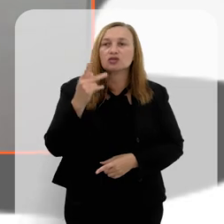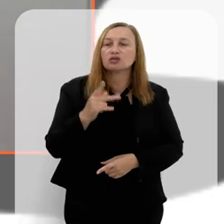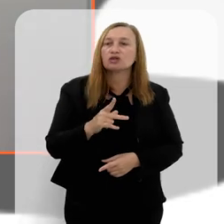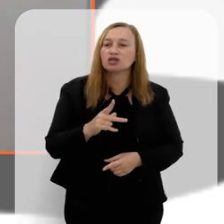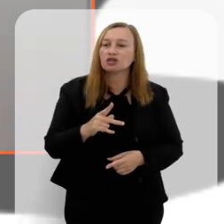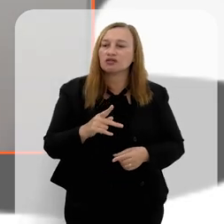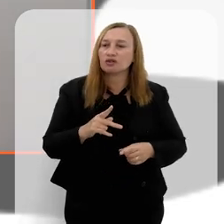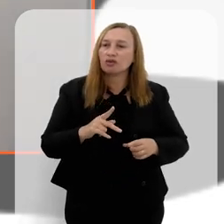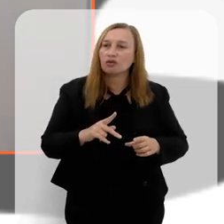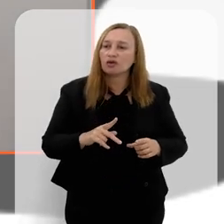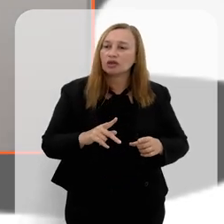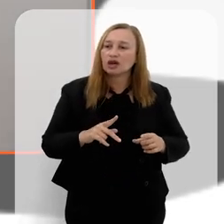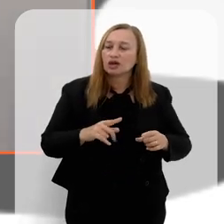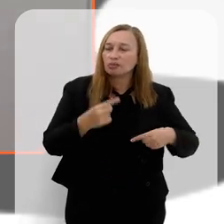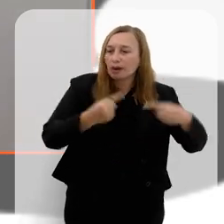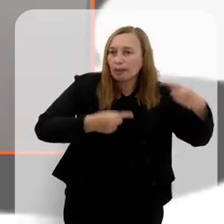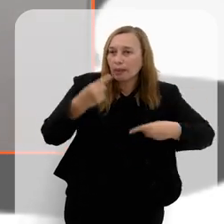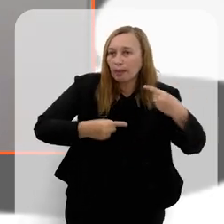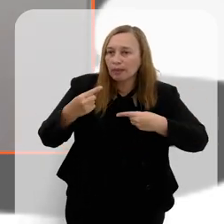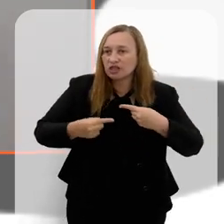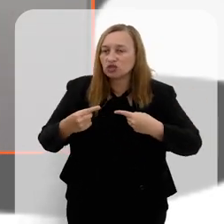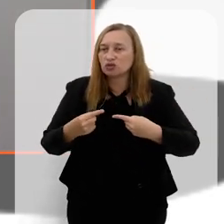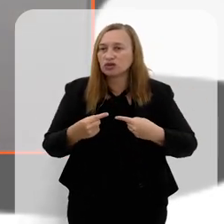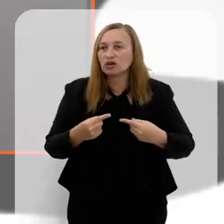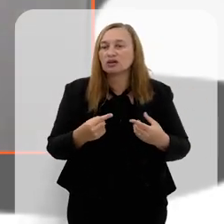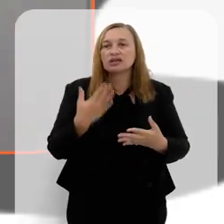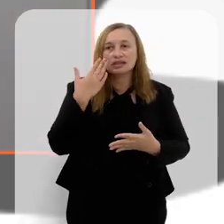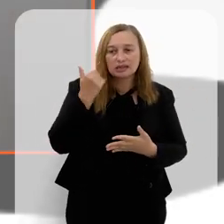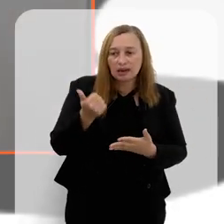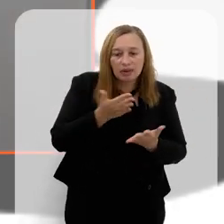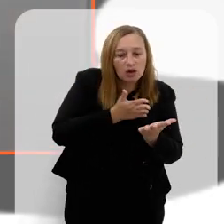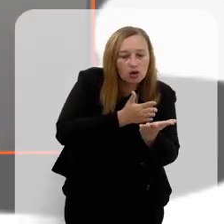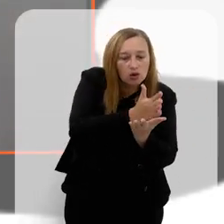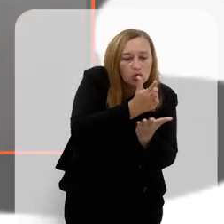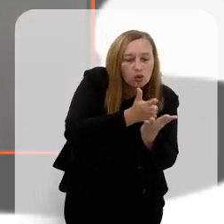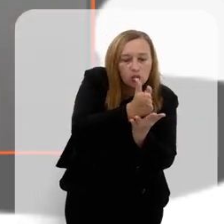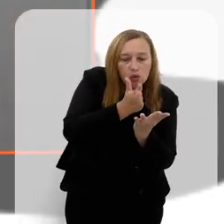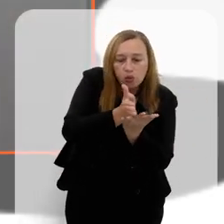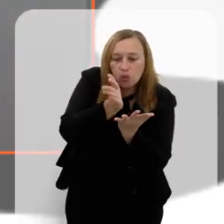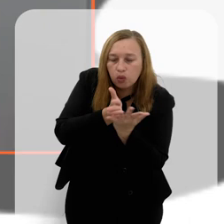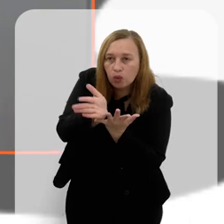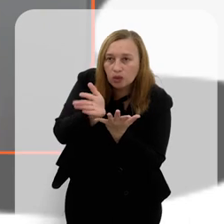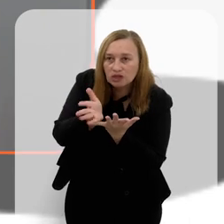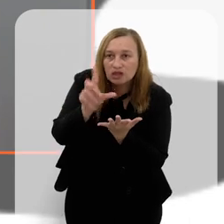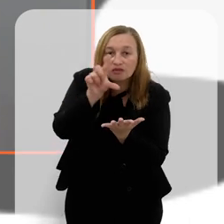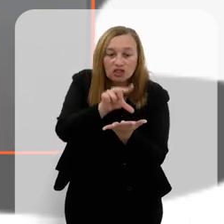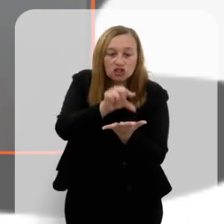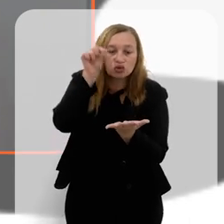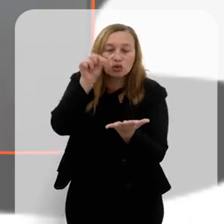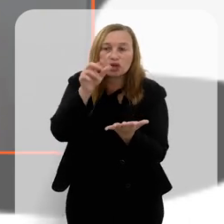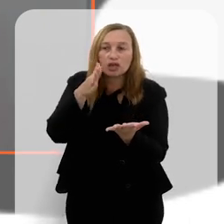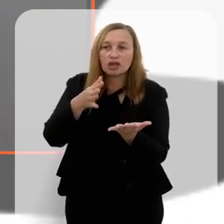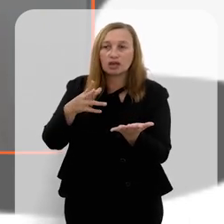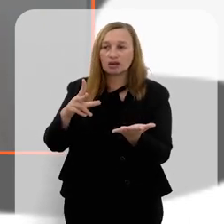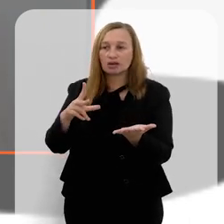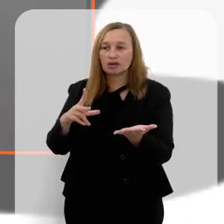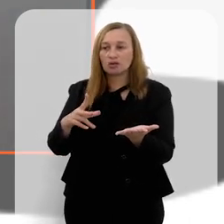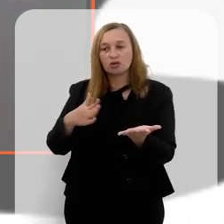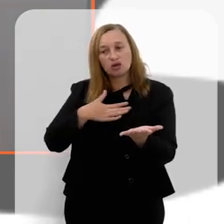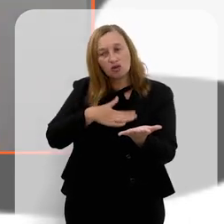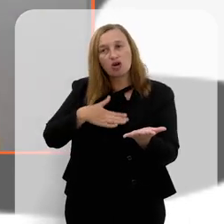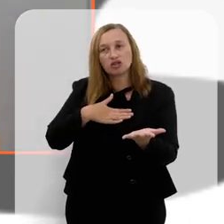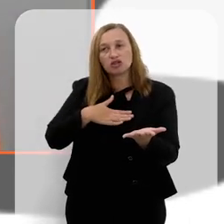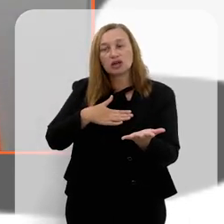vão animar os debates saberem quais são as correntes que existem. Ela vai escolher a que ela